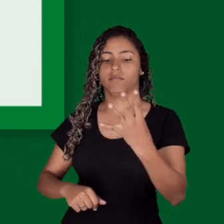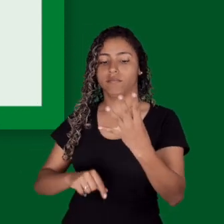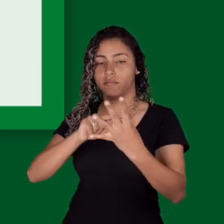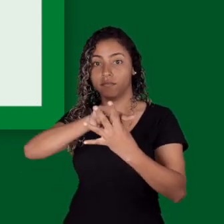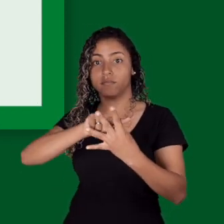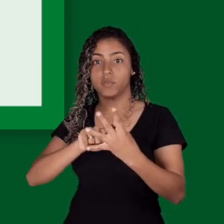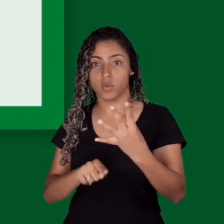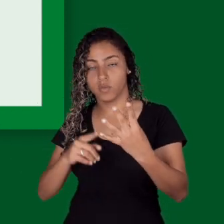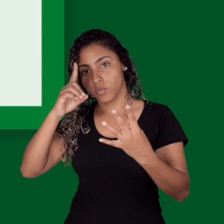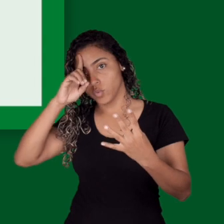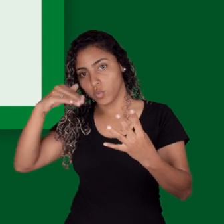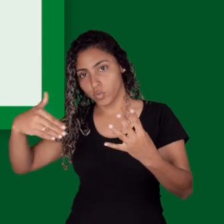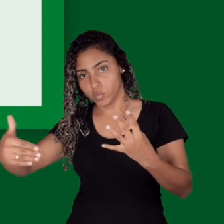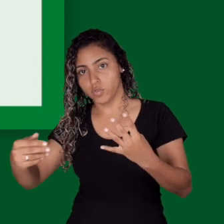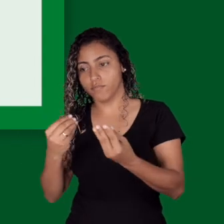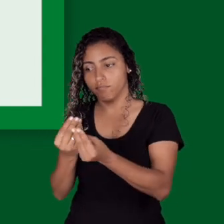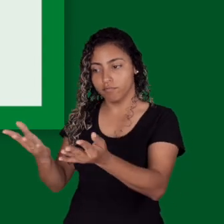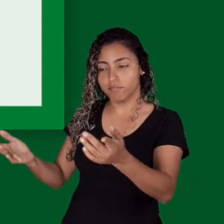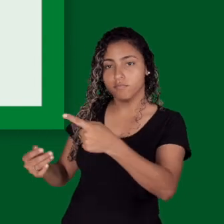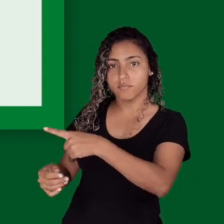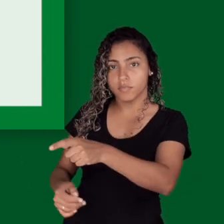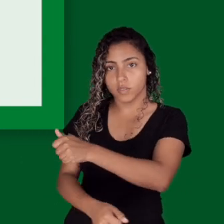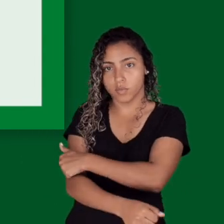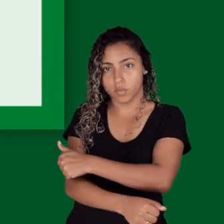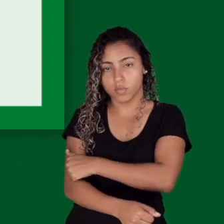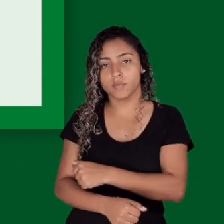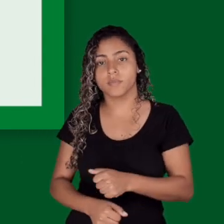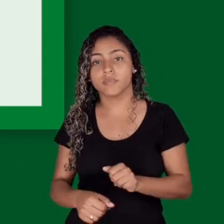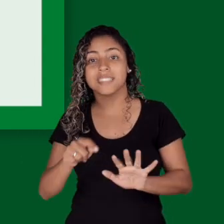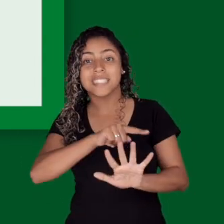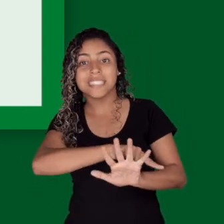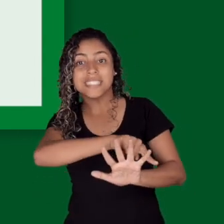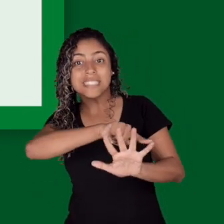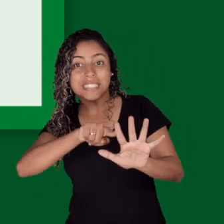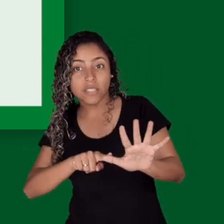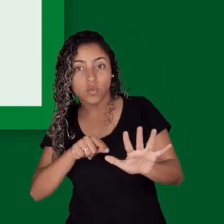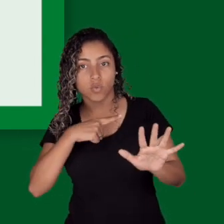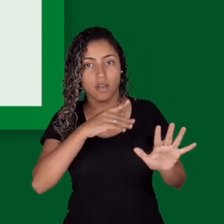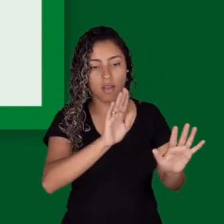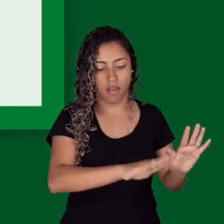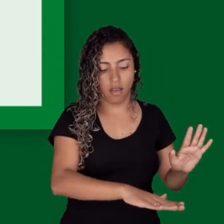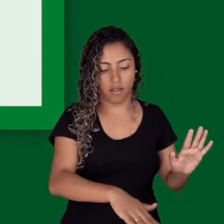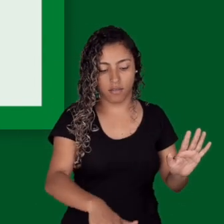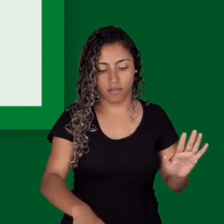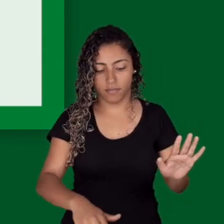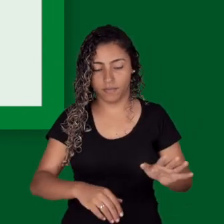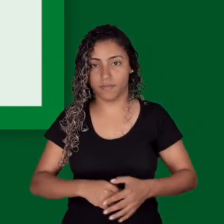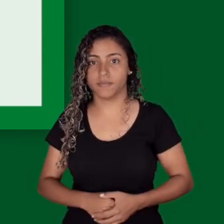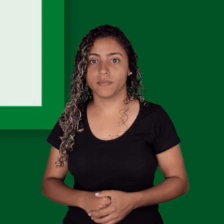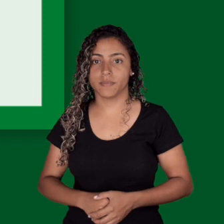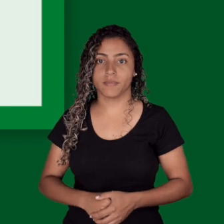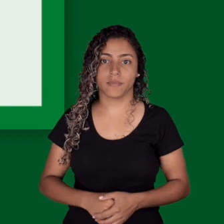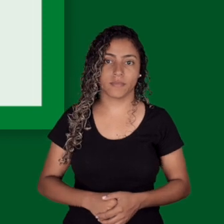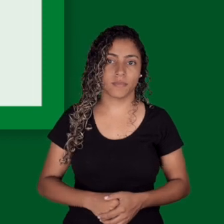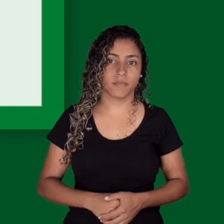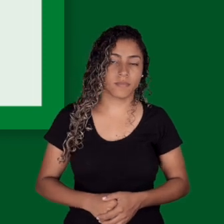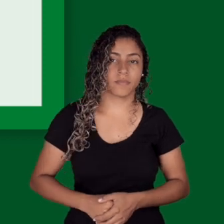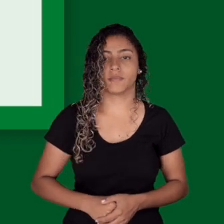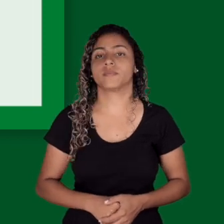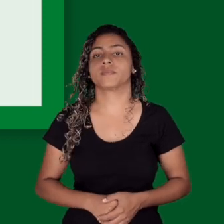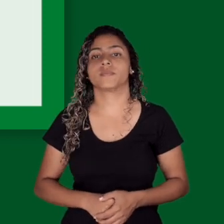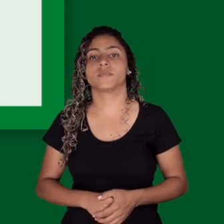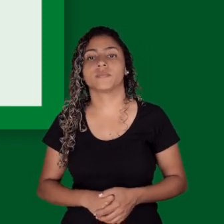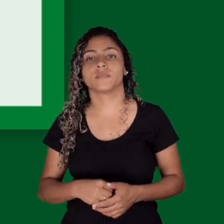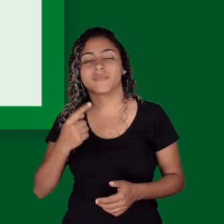4 refeições diárias para esses alunos e 5 refeições para os alunos se eles estiverem em creches. Então é importante